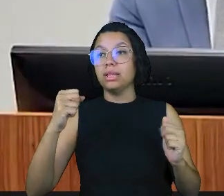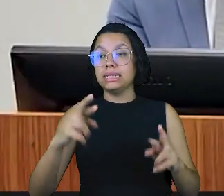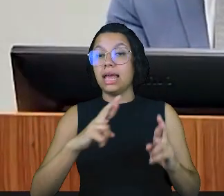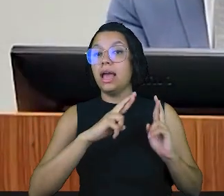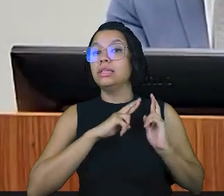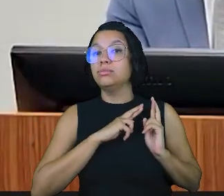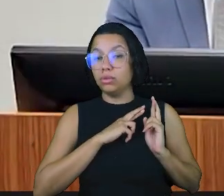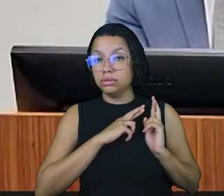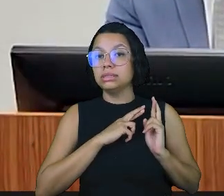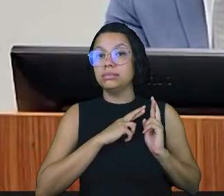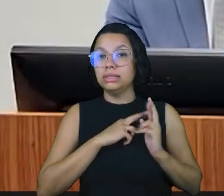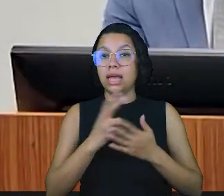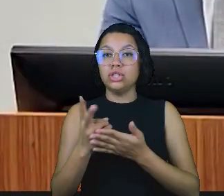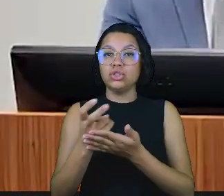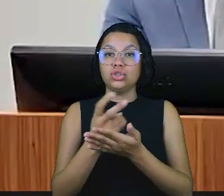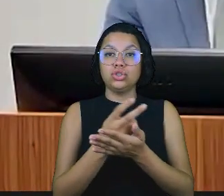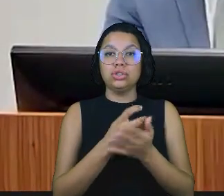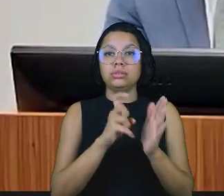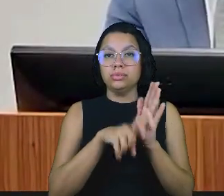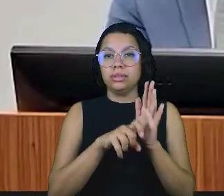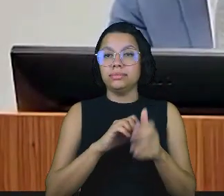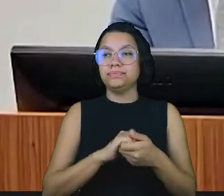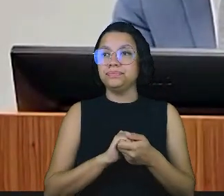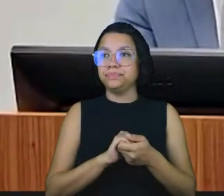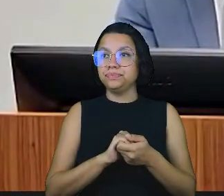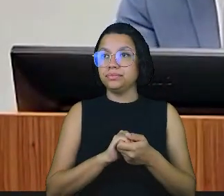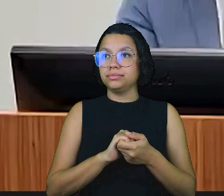tributária. Para não